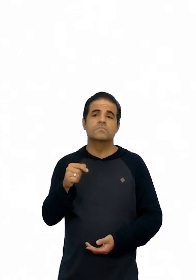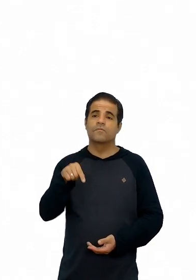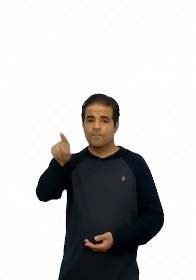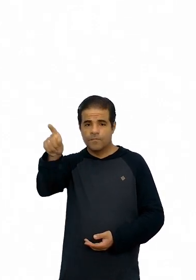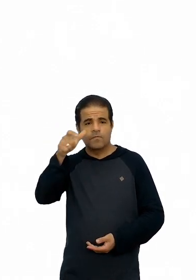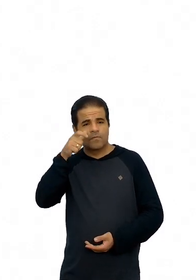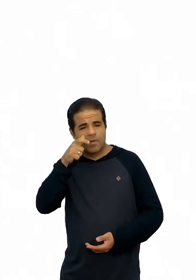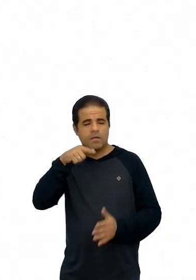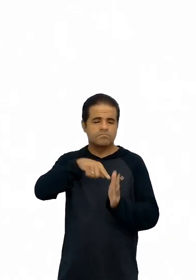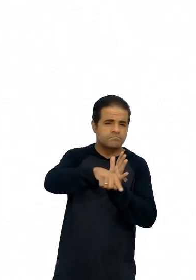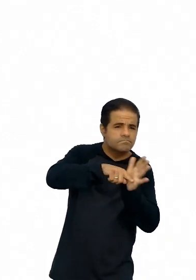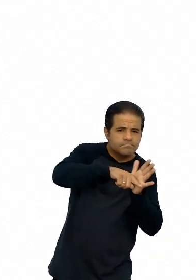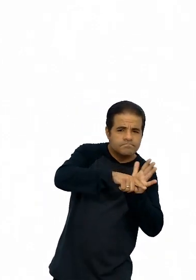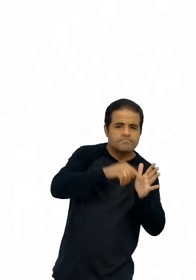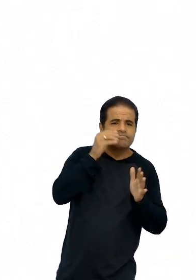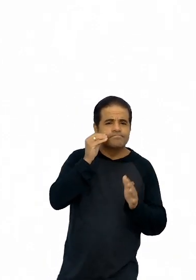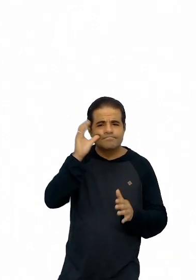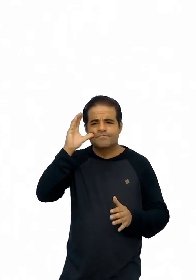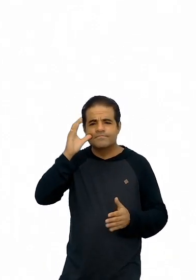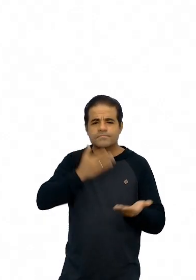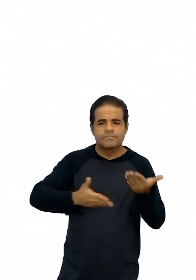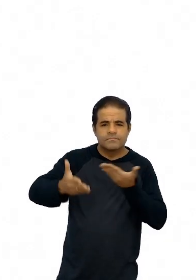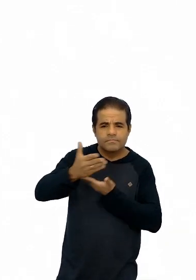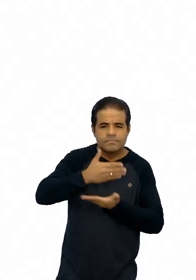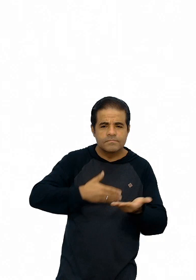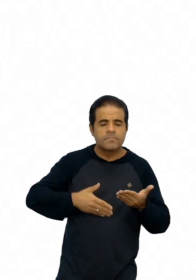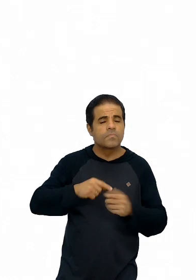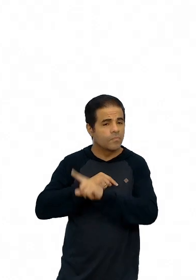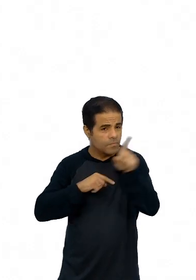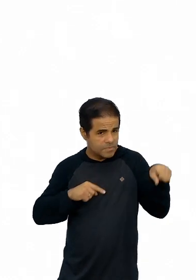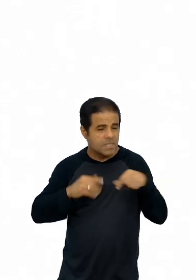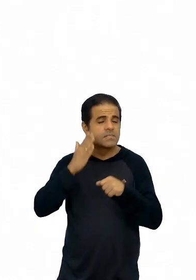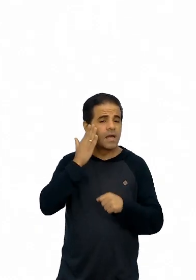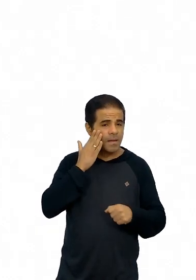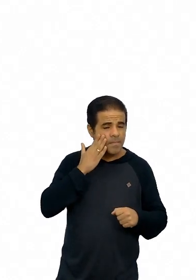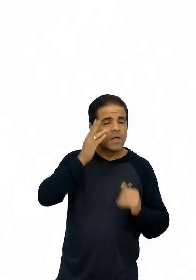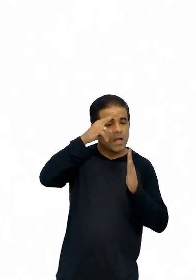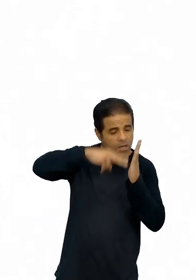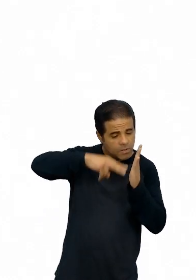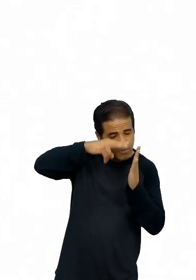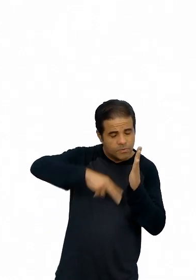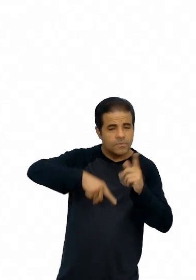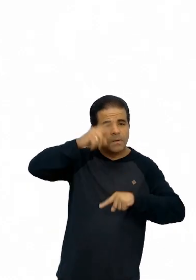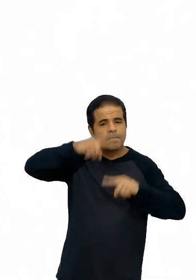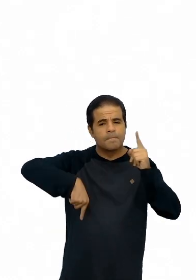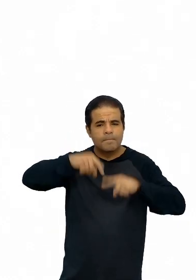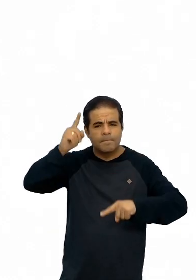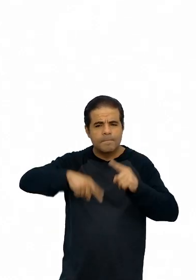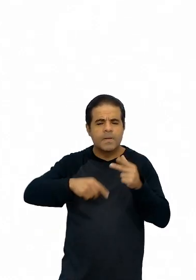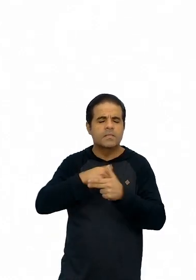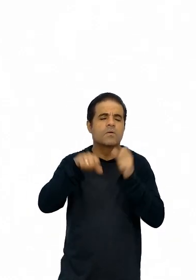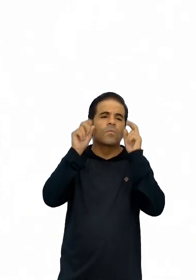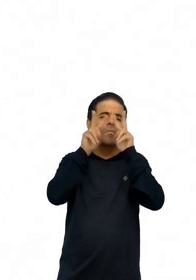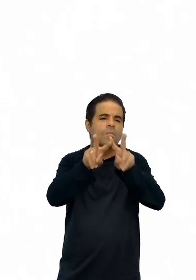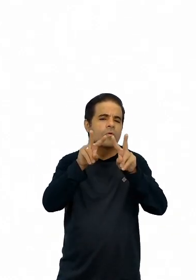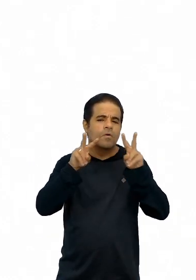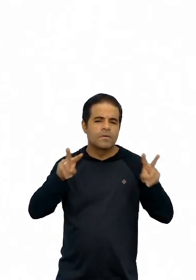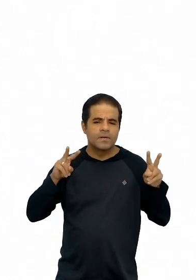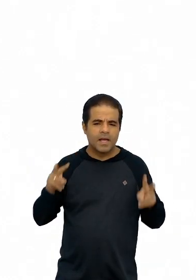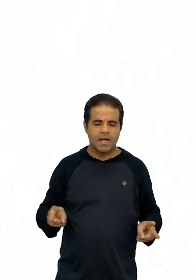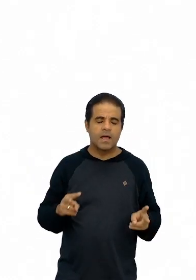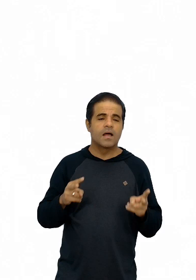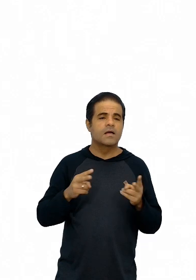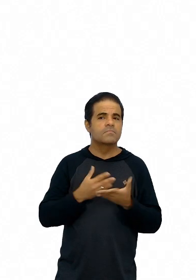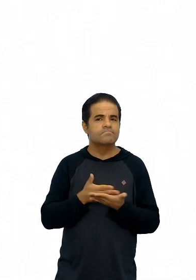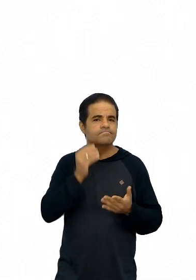à fonte, né, do conhecimento, né, vocês realizarem a leitura desse material com o olhar de vocês,